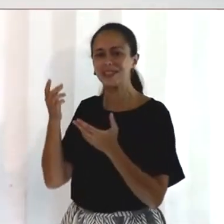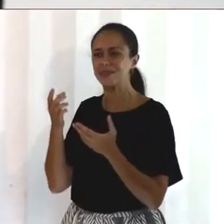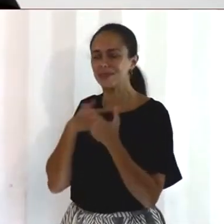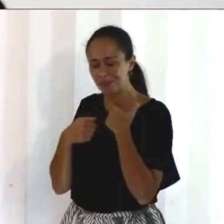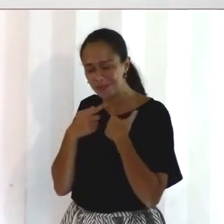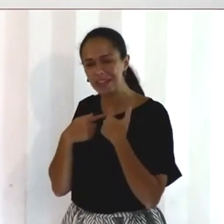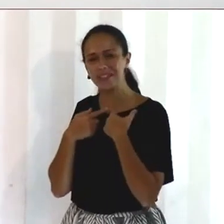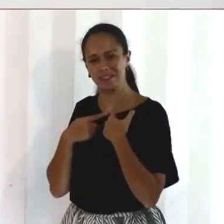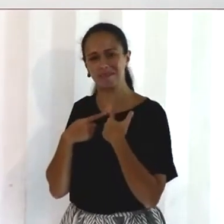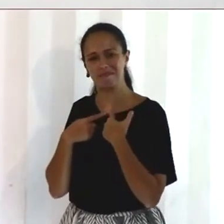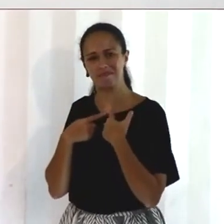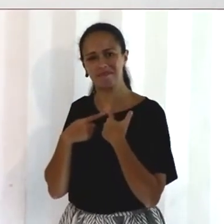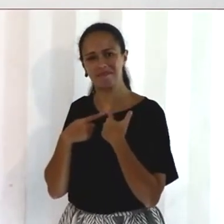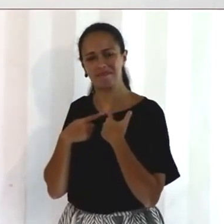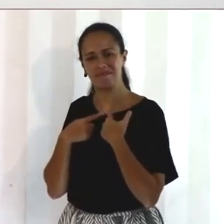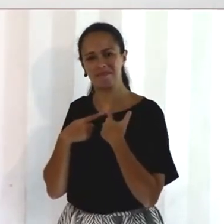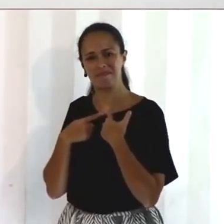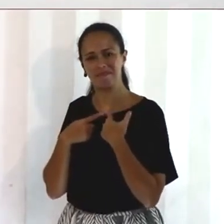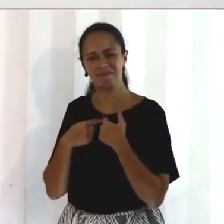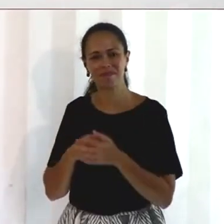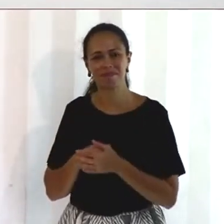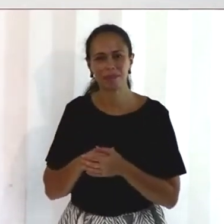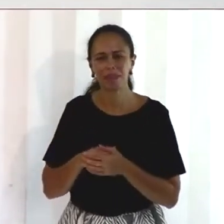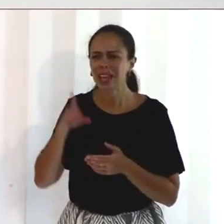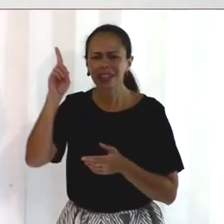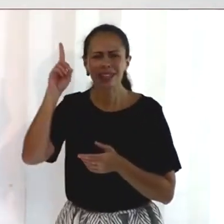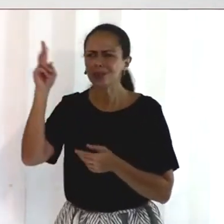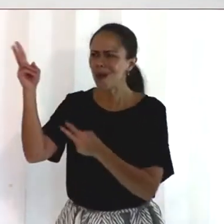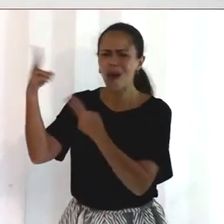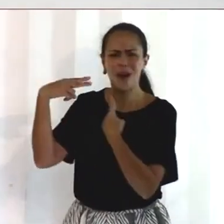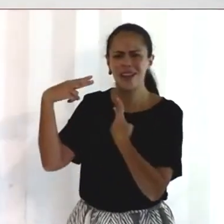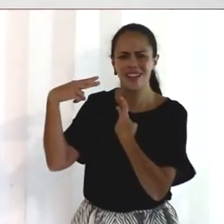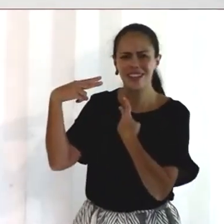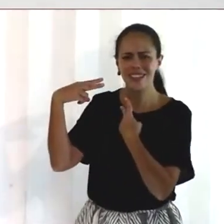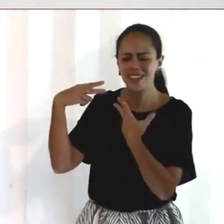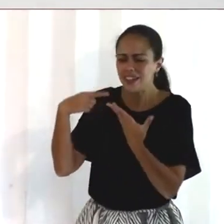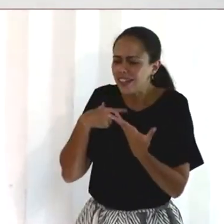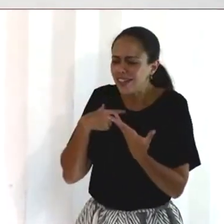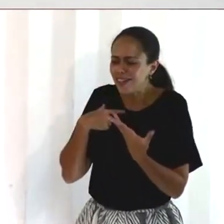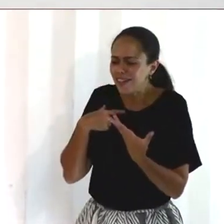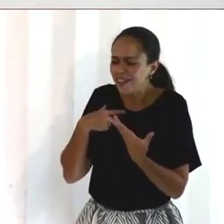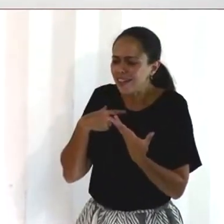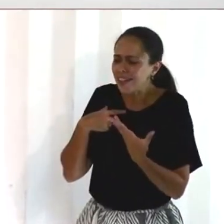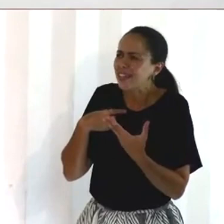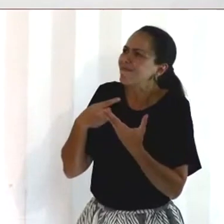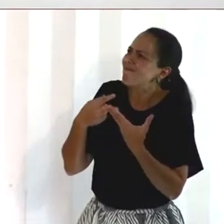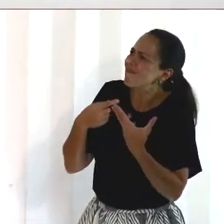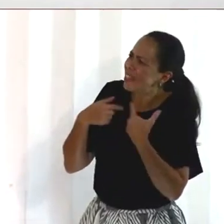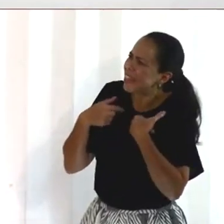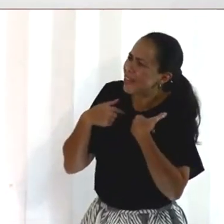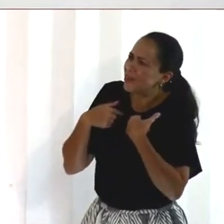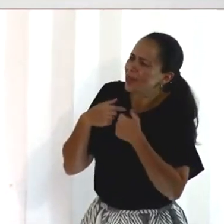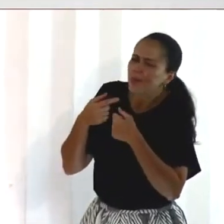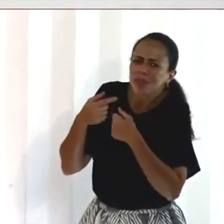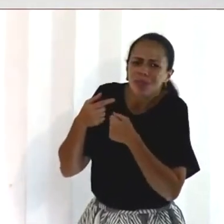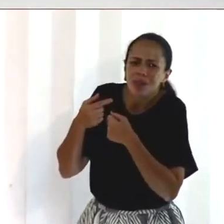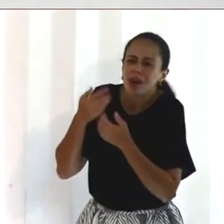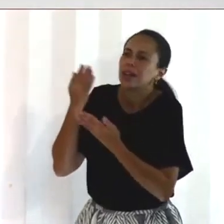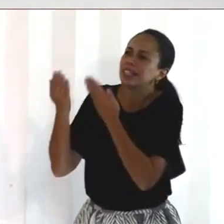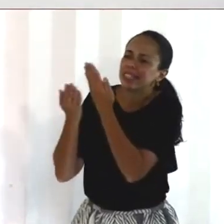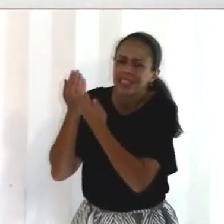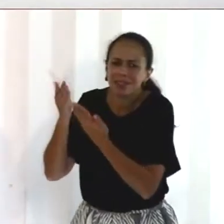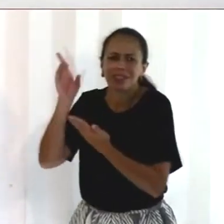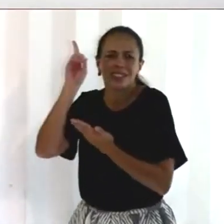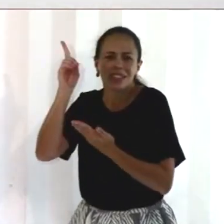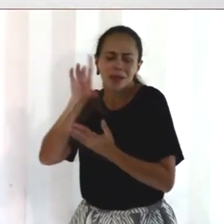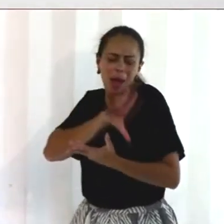verá em nós bem-aventurança. Se o Senhor perceber em nós gosto pelas coisas dEle, amor pelas coisas dEle, seguramente Ele também verá